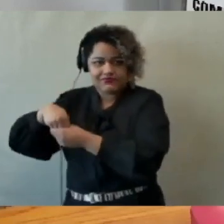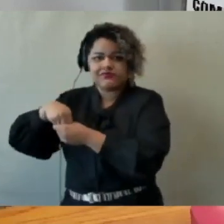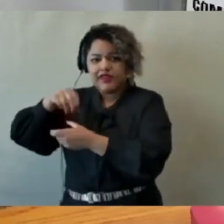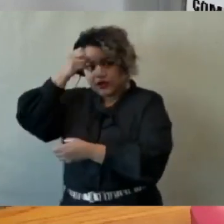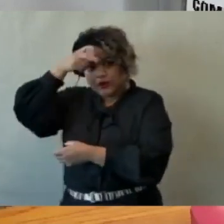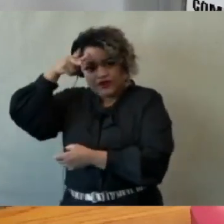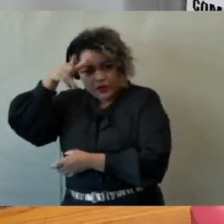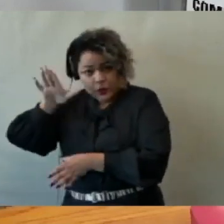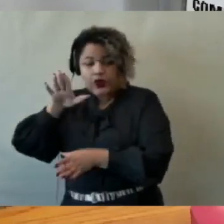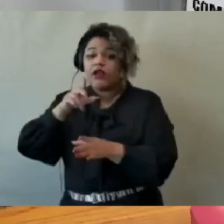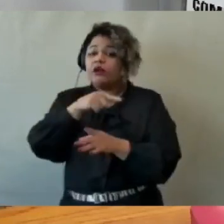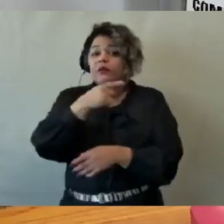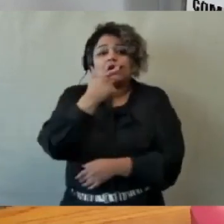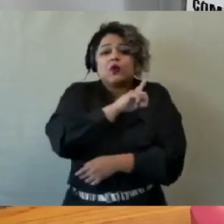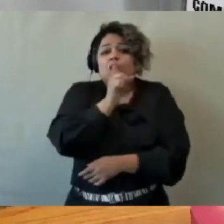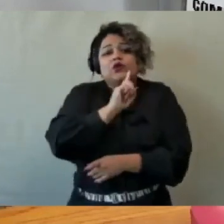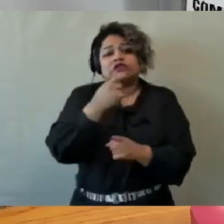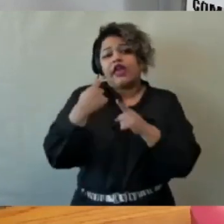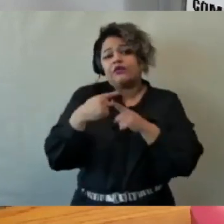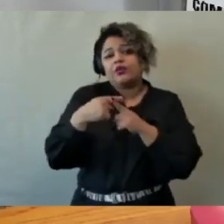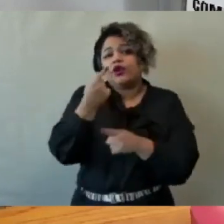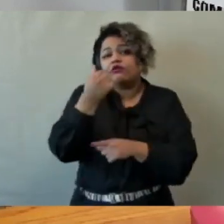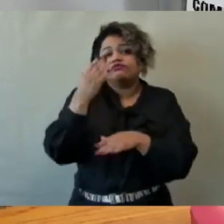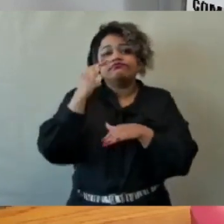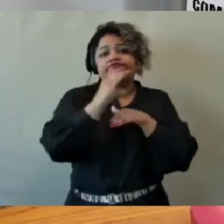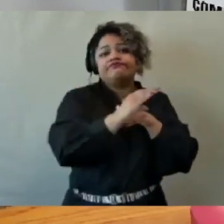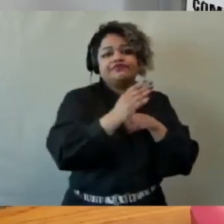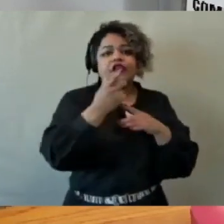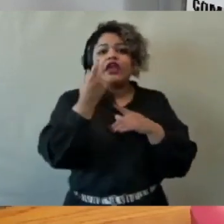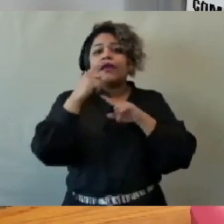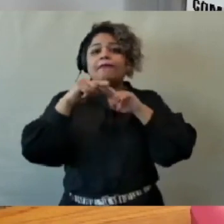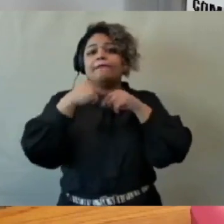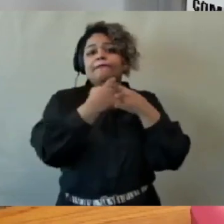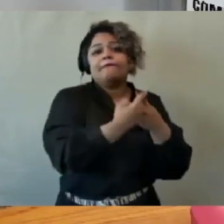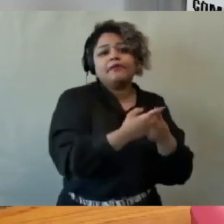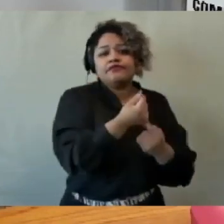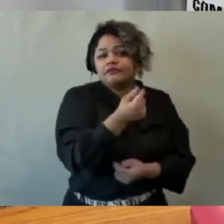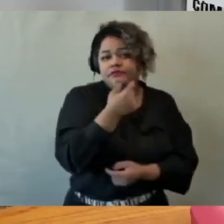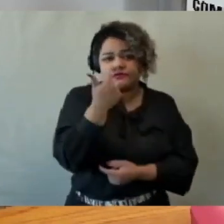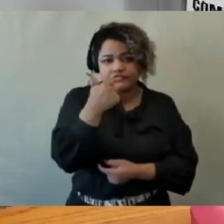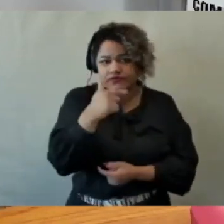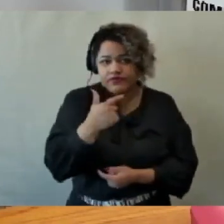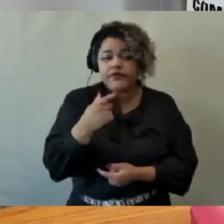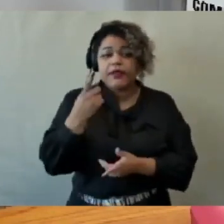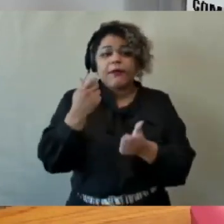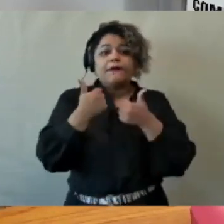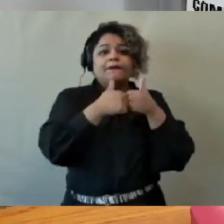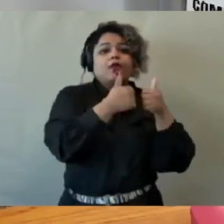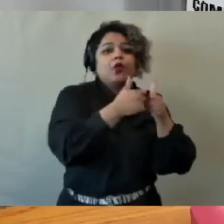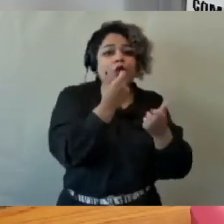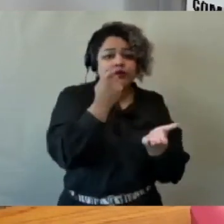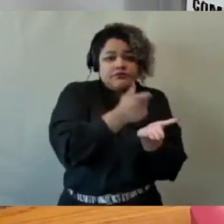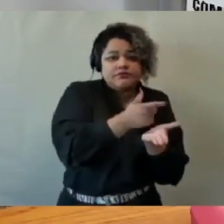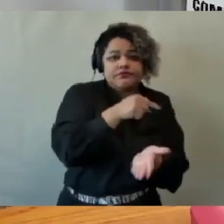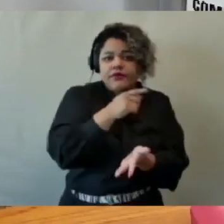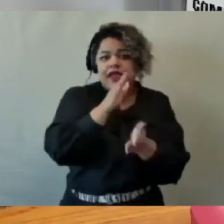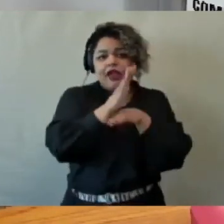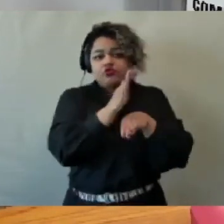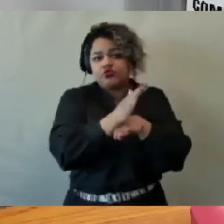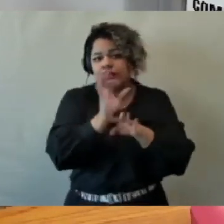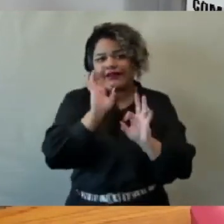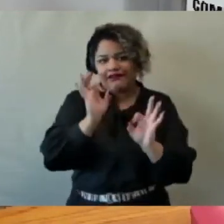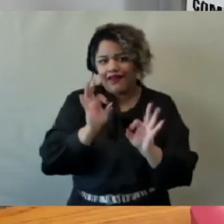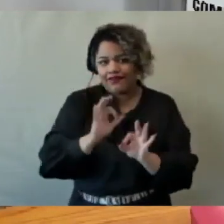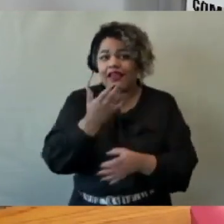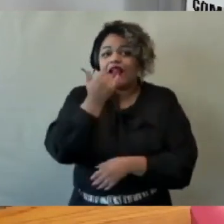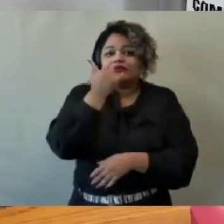existe financiamento para que eles estejam lá, não existe uma passagem, não existe um alimento, não existe nada.